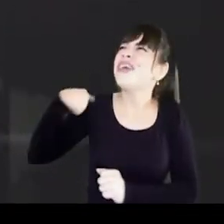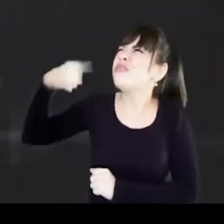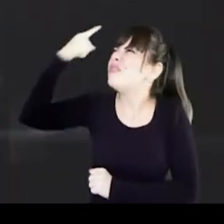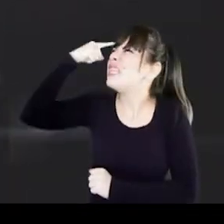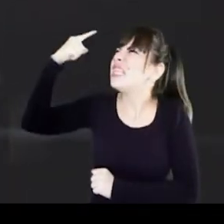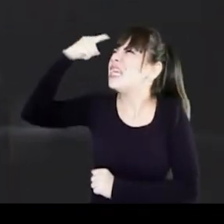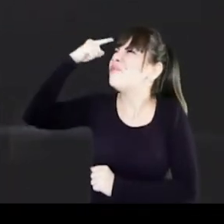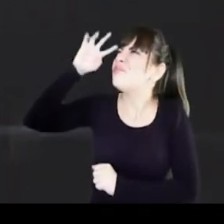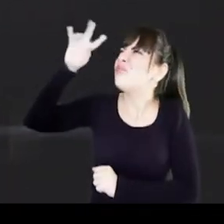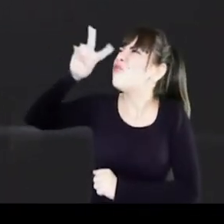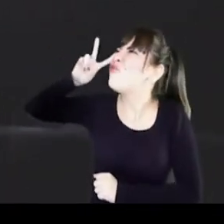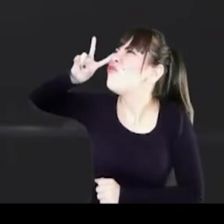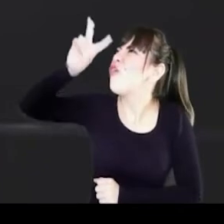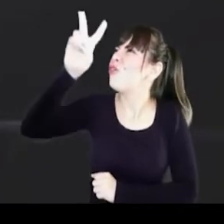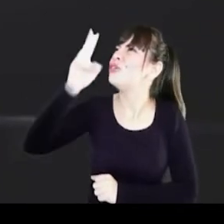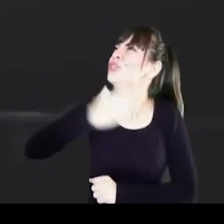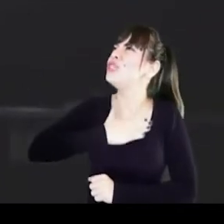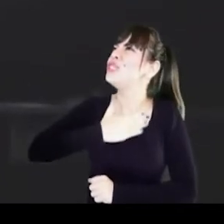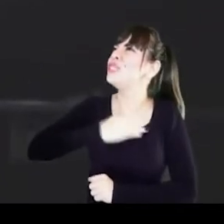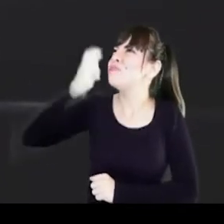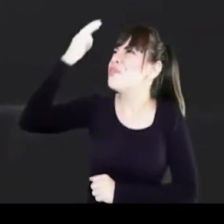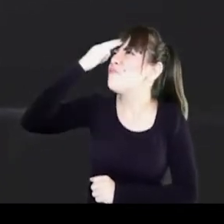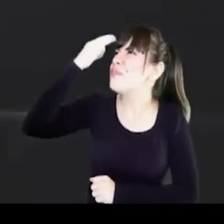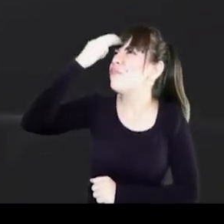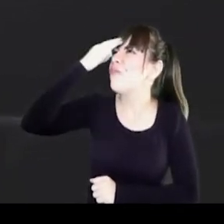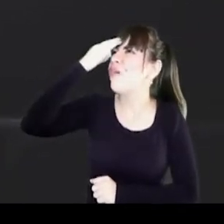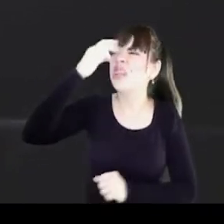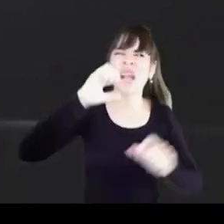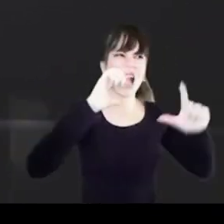hoje são imagens muito mais fortes na minha memória